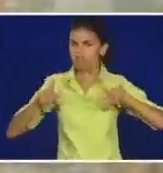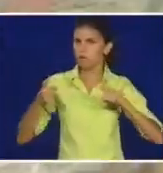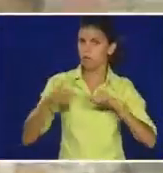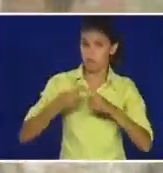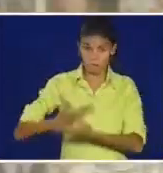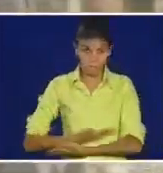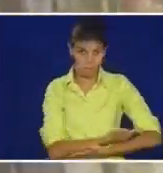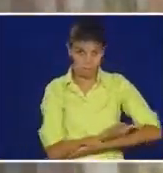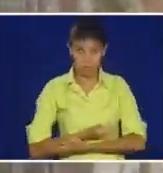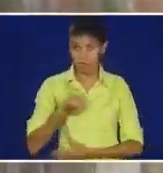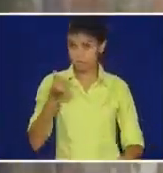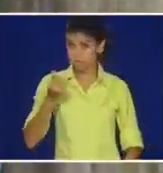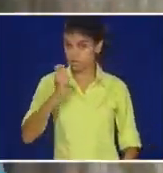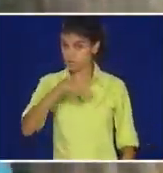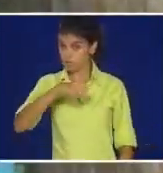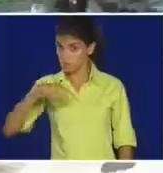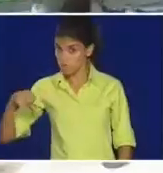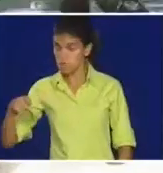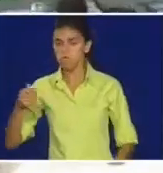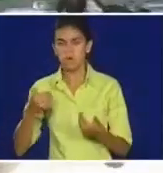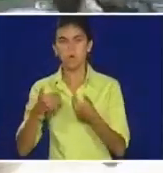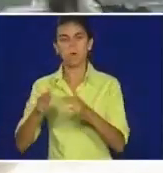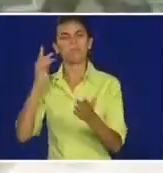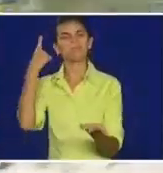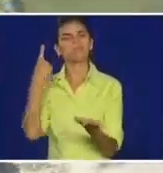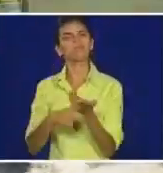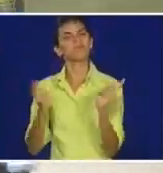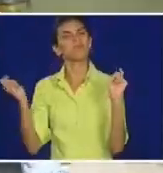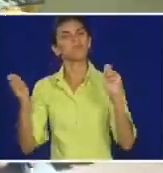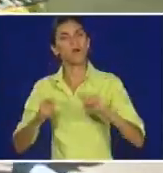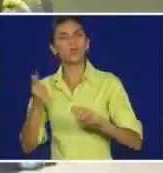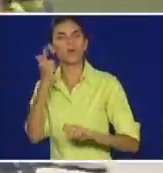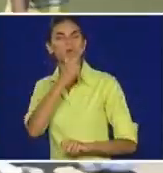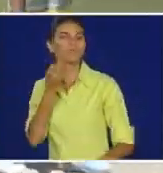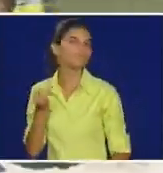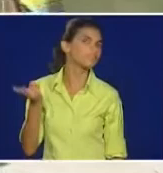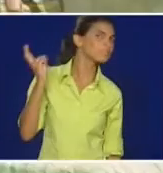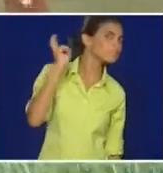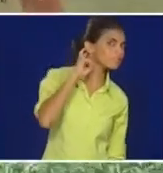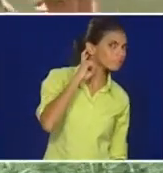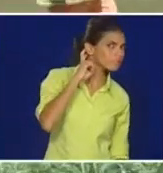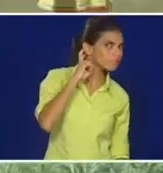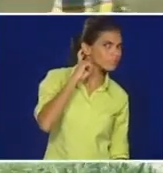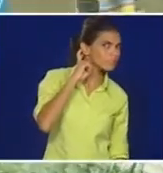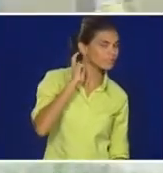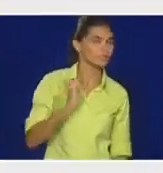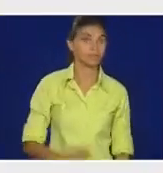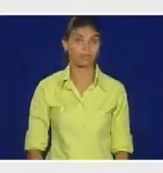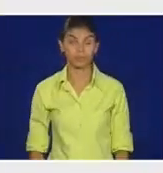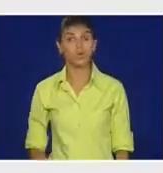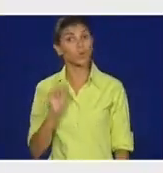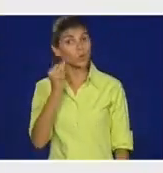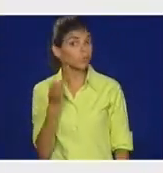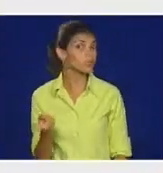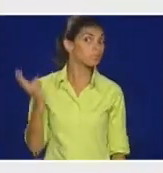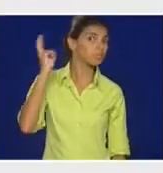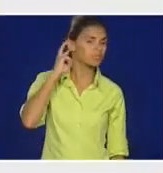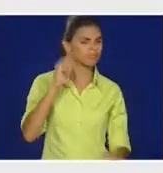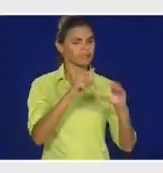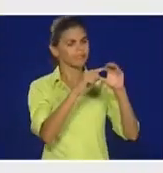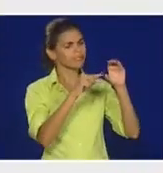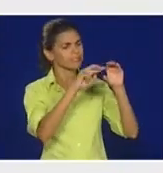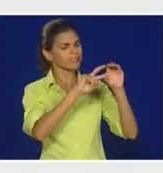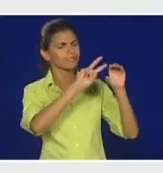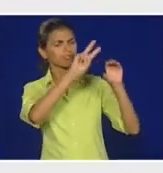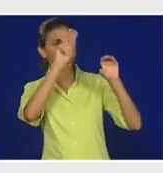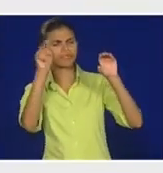bebês, a partir dos 6 meses de idade, podem se beneficiar do implante coclear. O implante coclear consiste